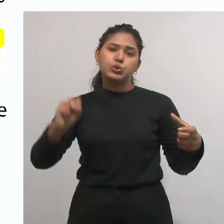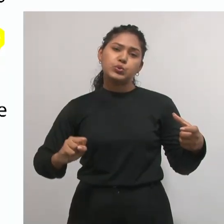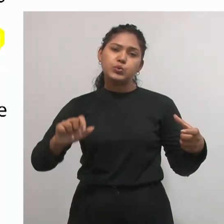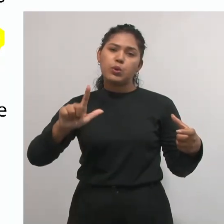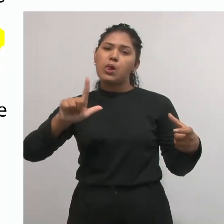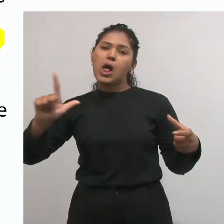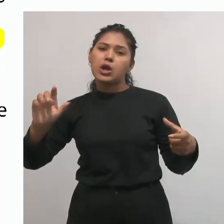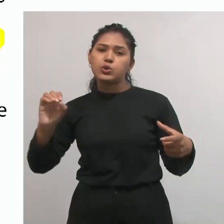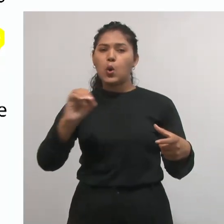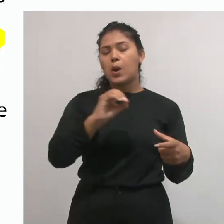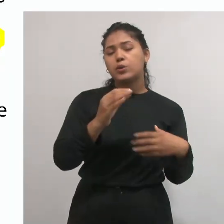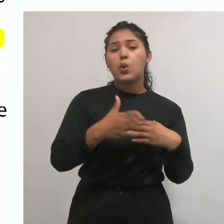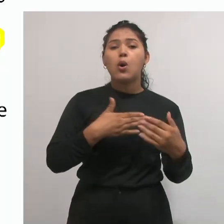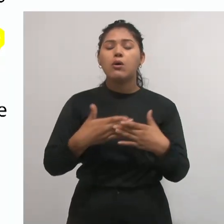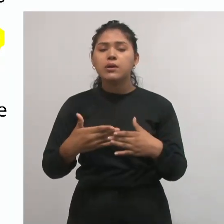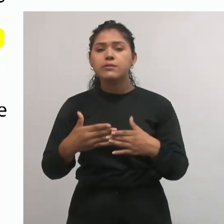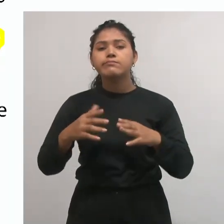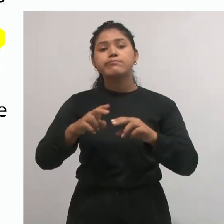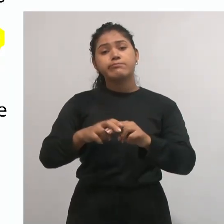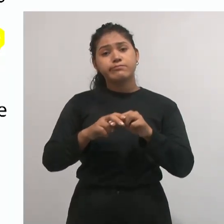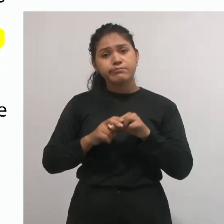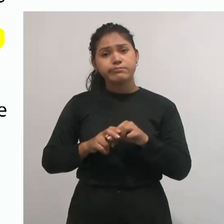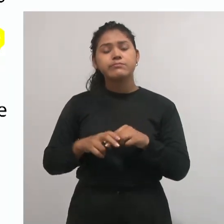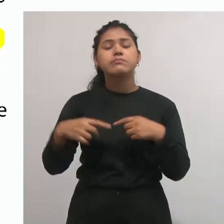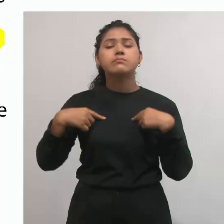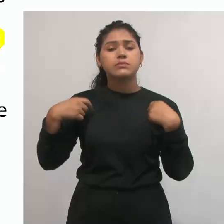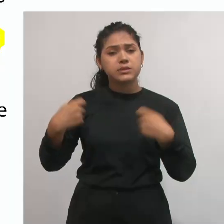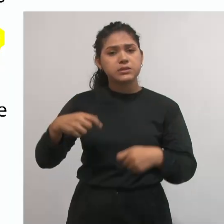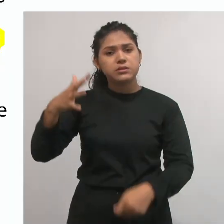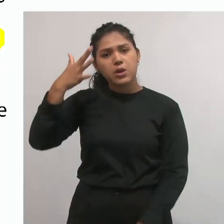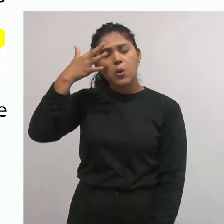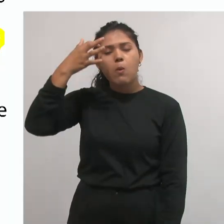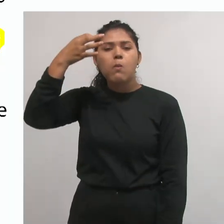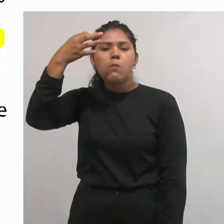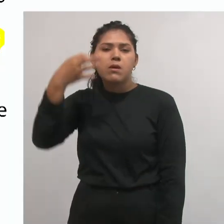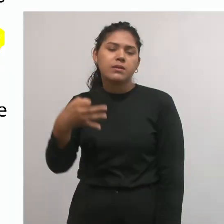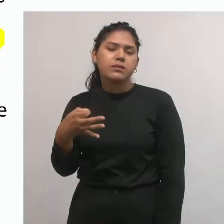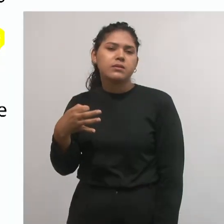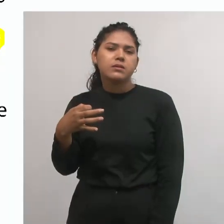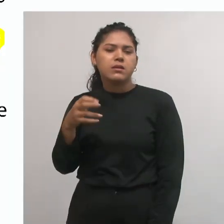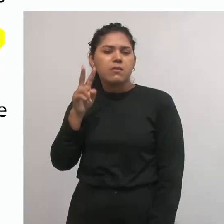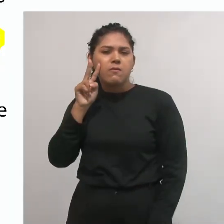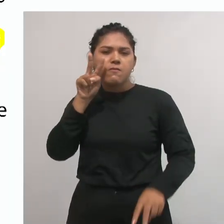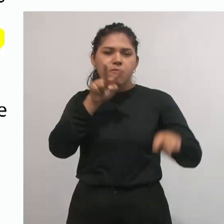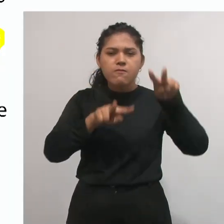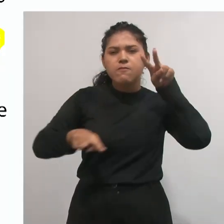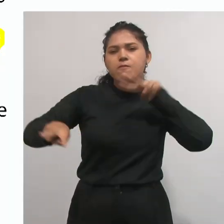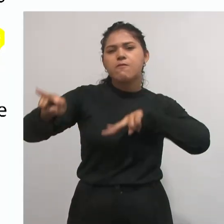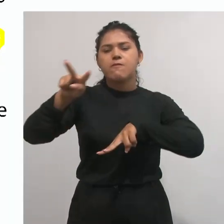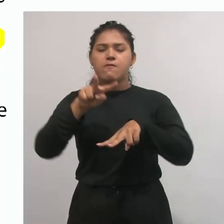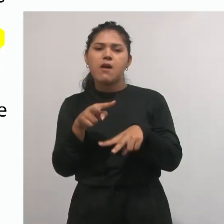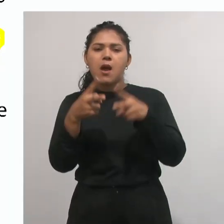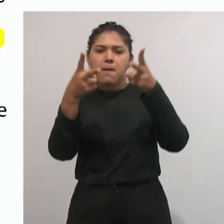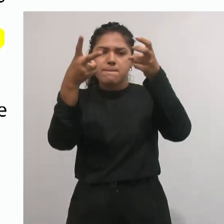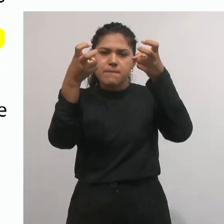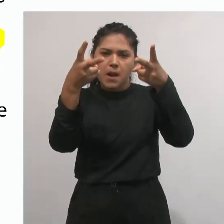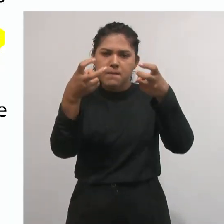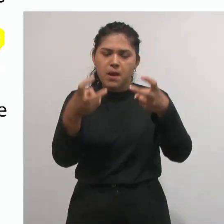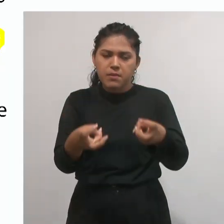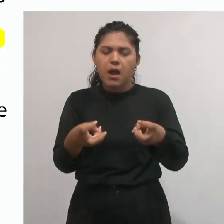é a Amazônia. Então, essa reflexão aqui é decolonial, né? Eu